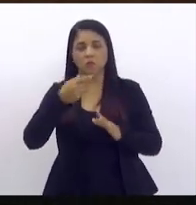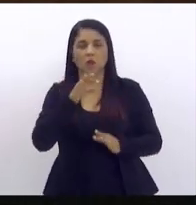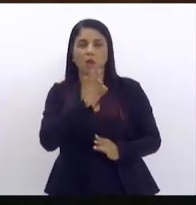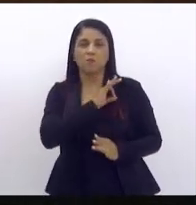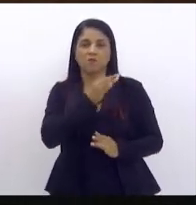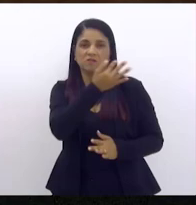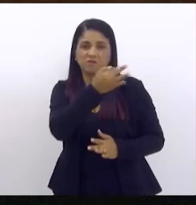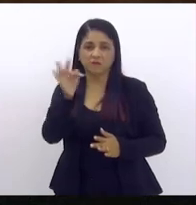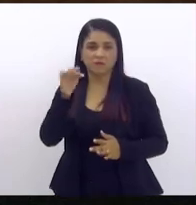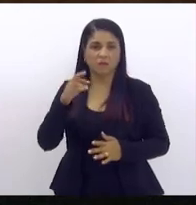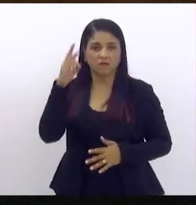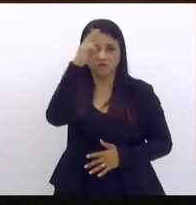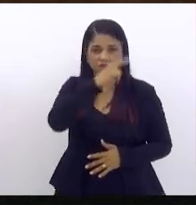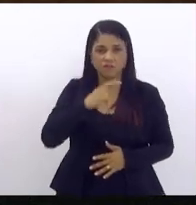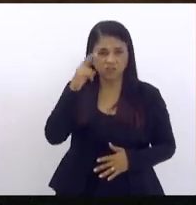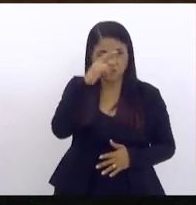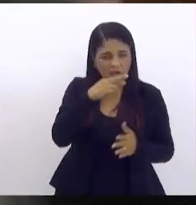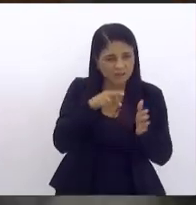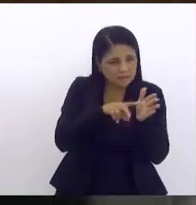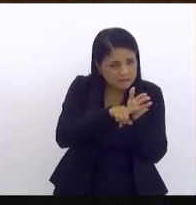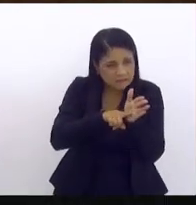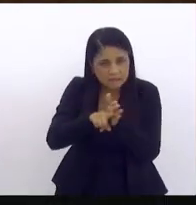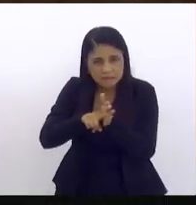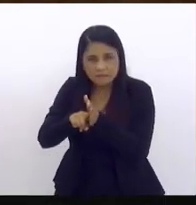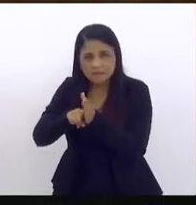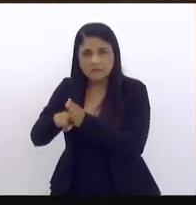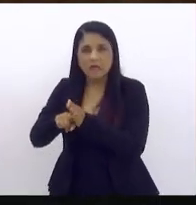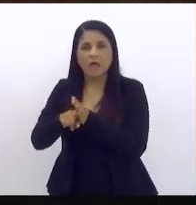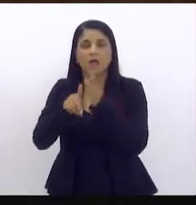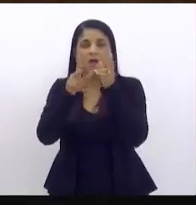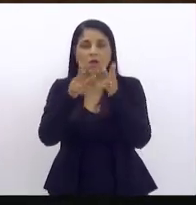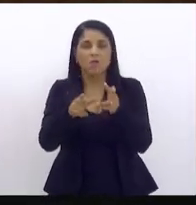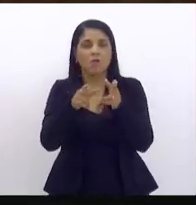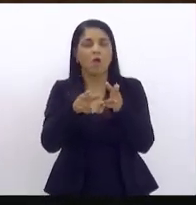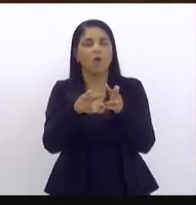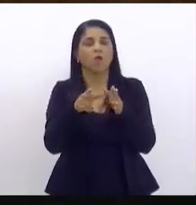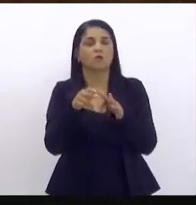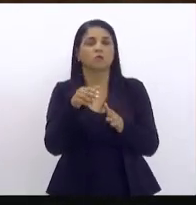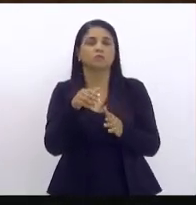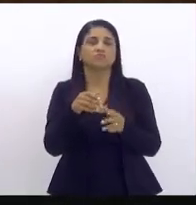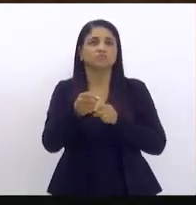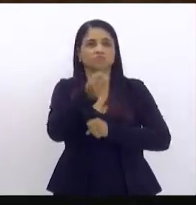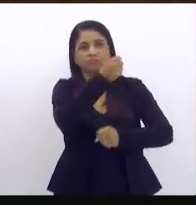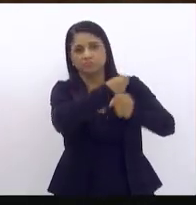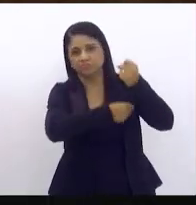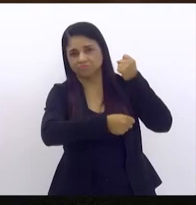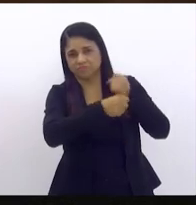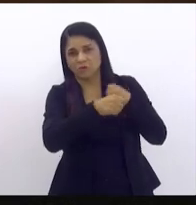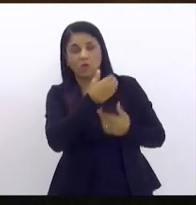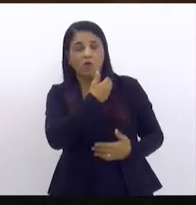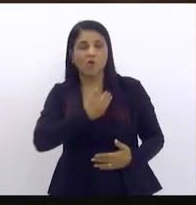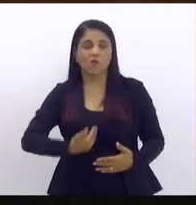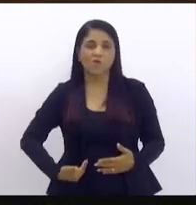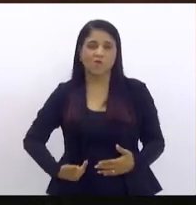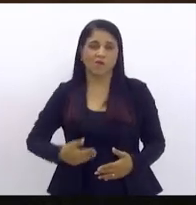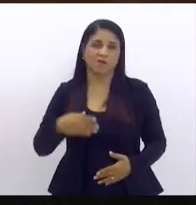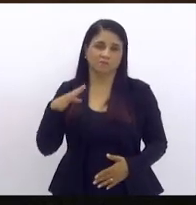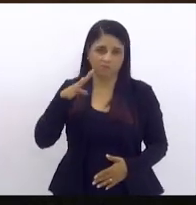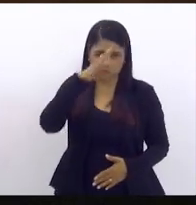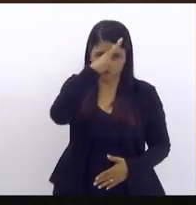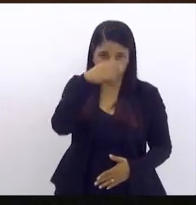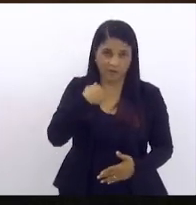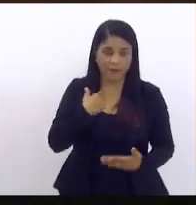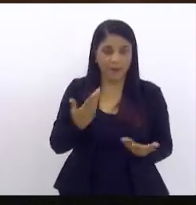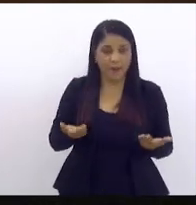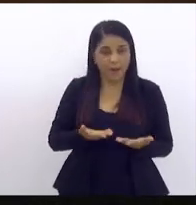de fazer a fiscalização, assim como era feito no governo Bolsonaro, a gente já tem uma expectativa, infelizmente,